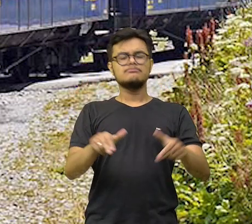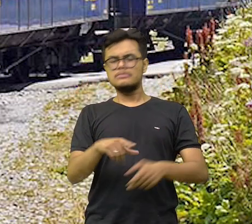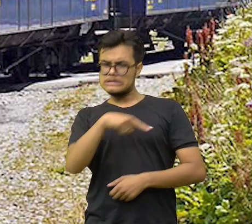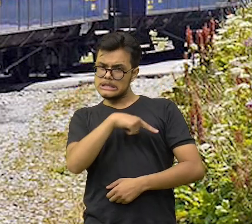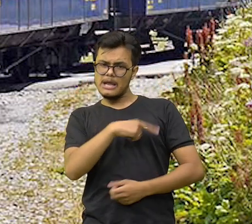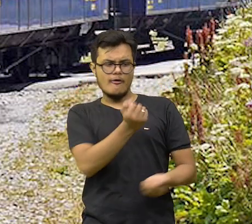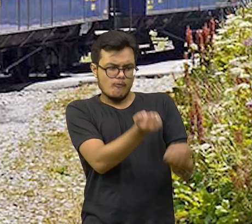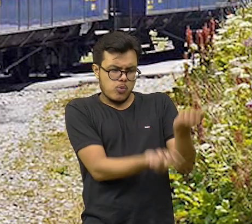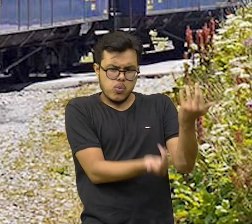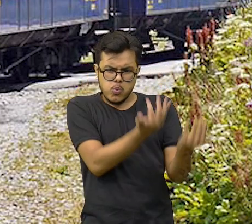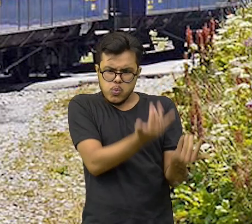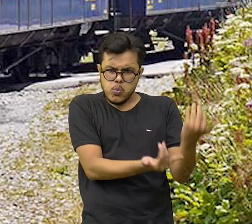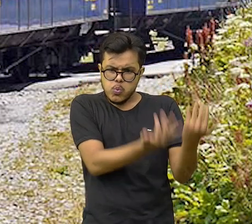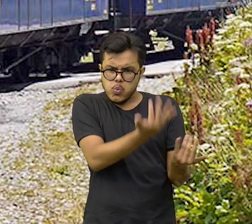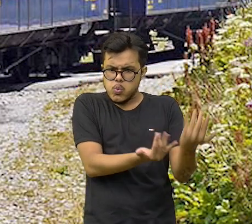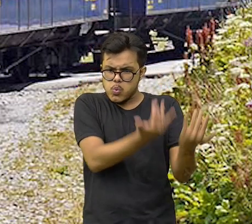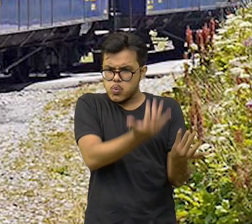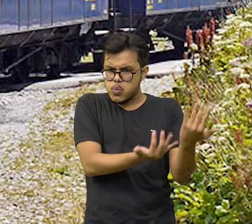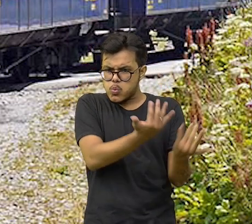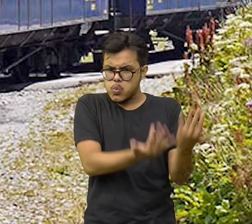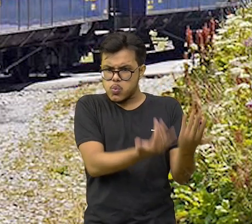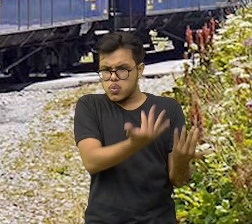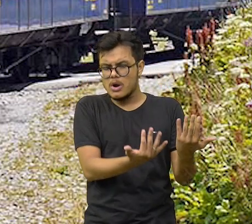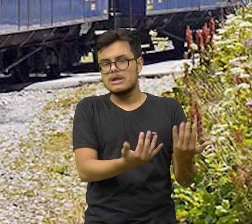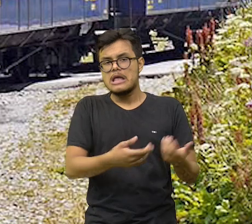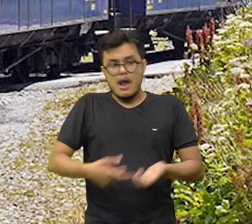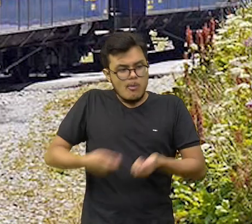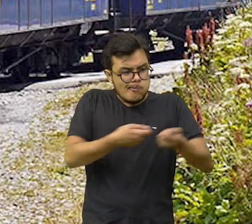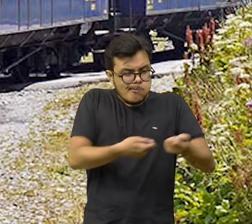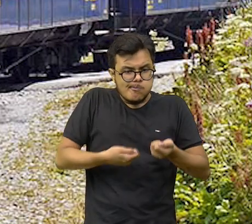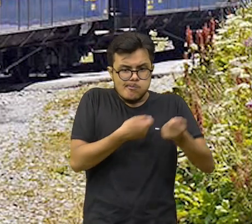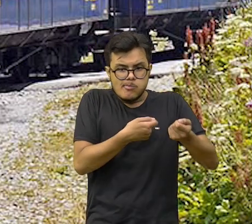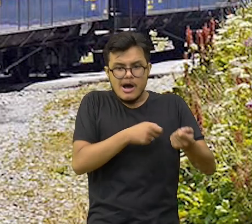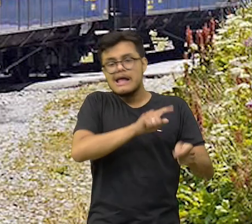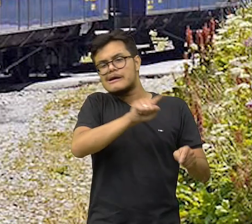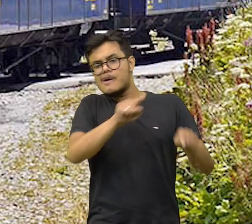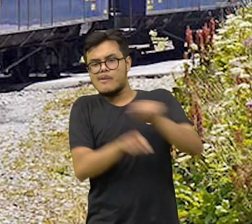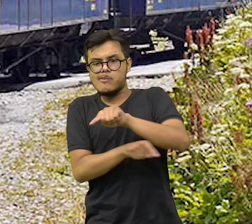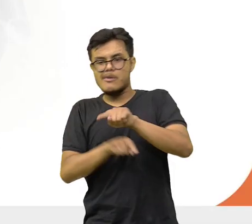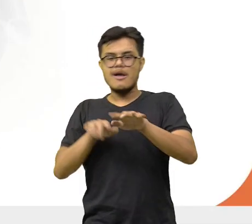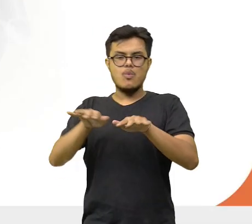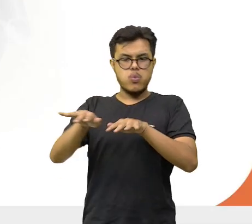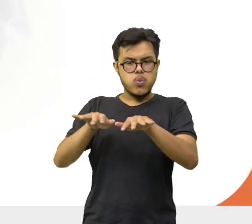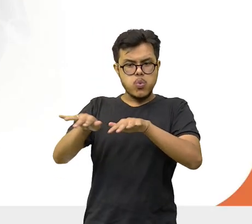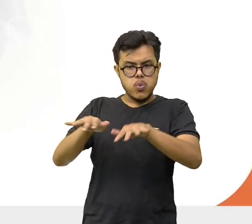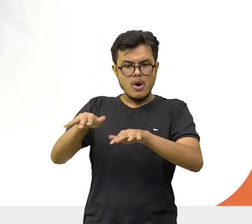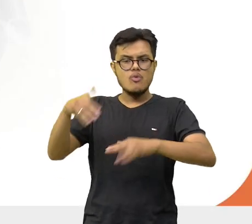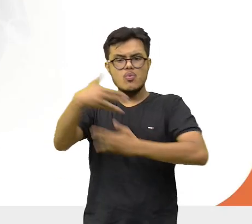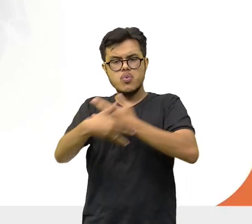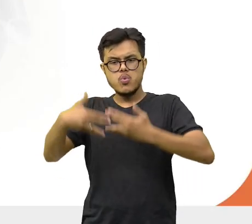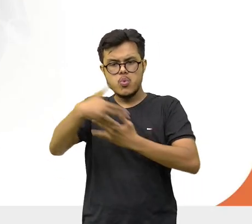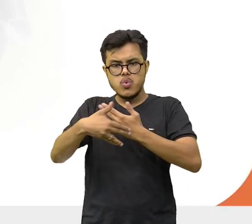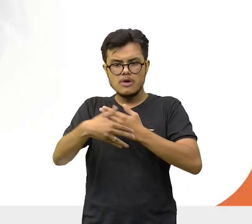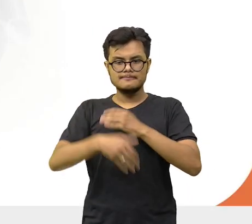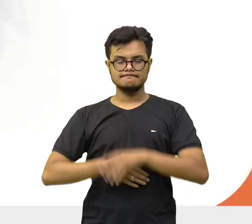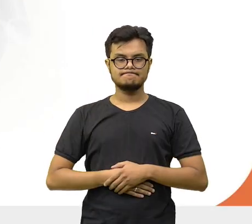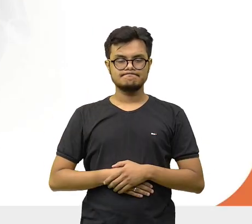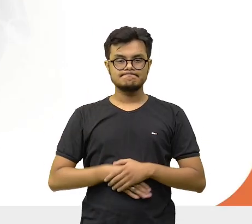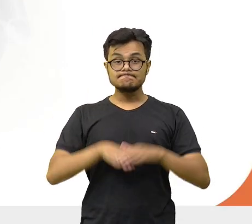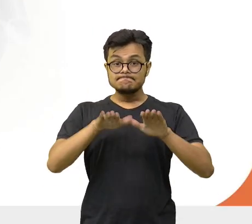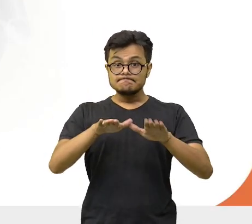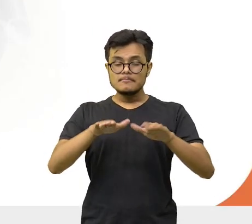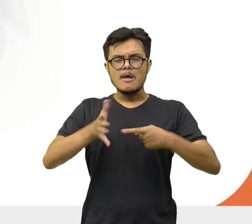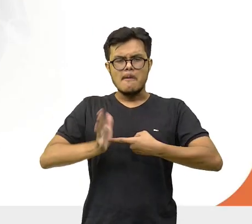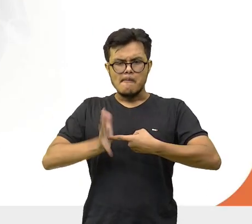de calor e uma caldeira e a geração de movimento logo em seguida. E olha só, a máquina térmica aqui,